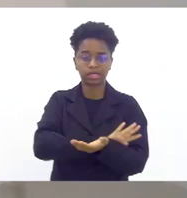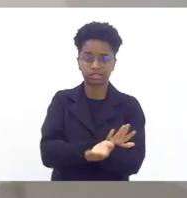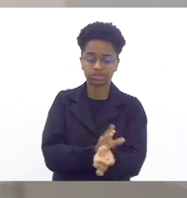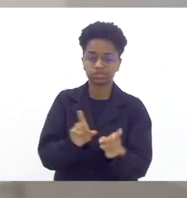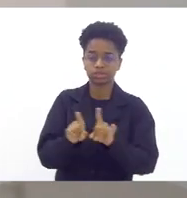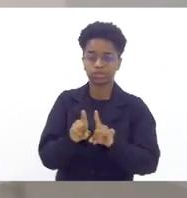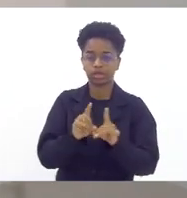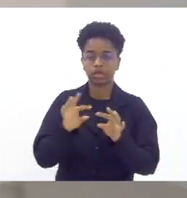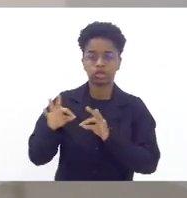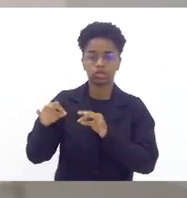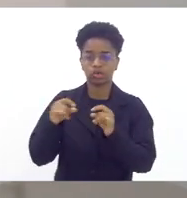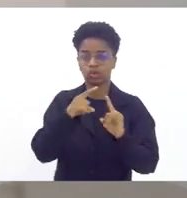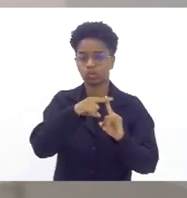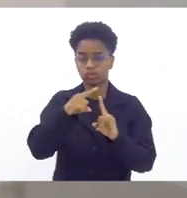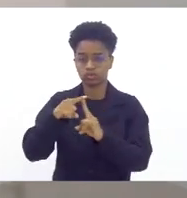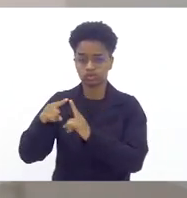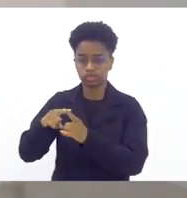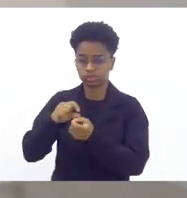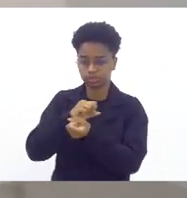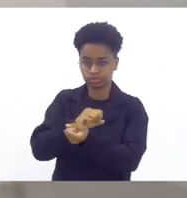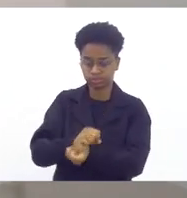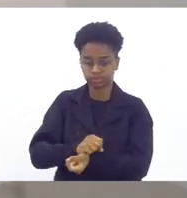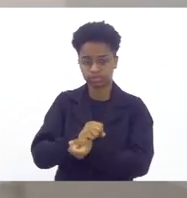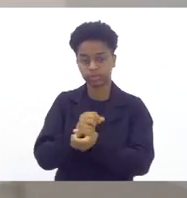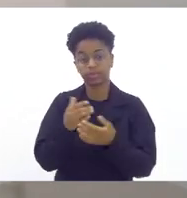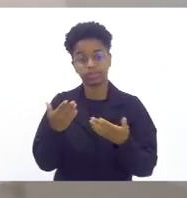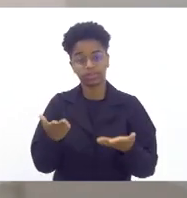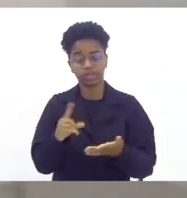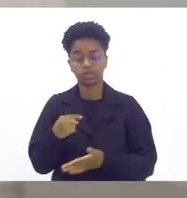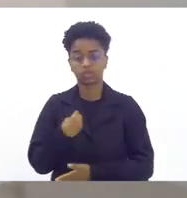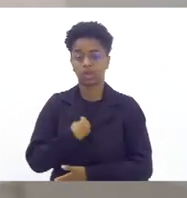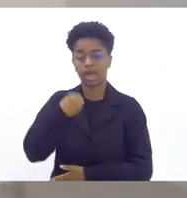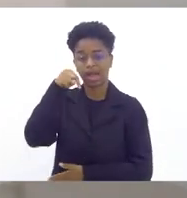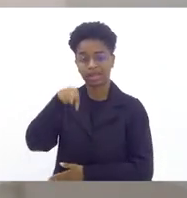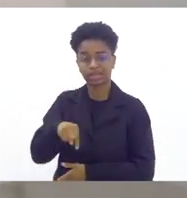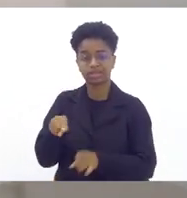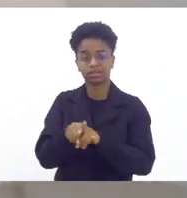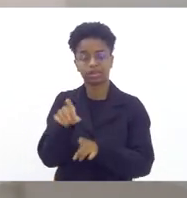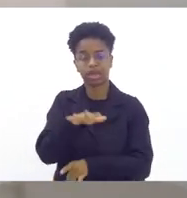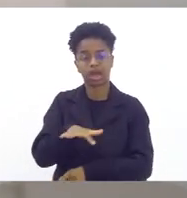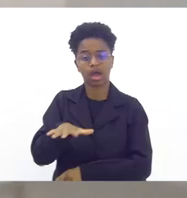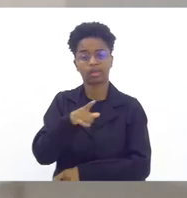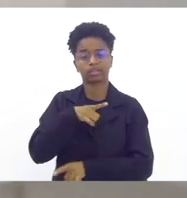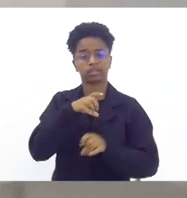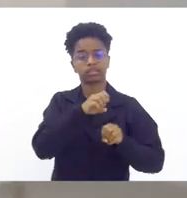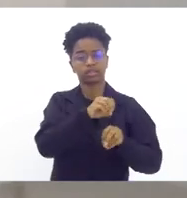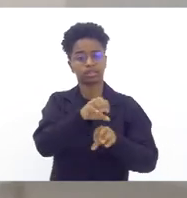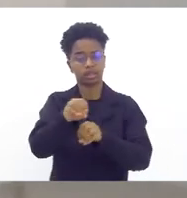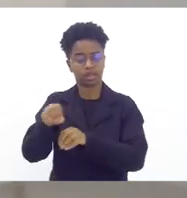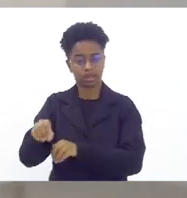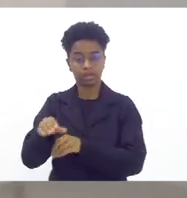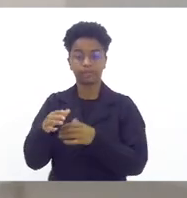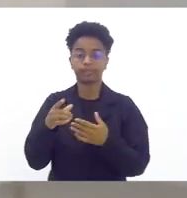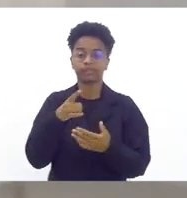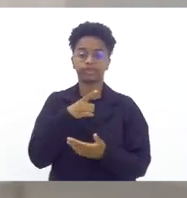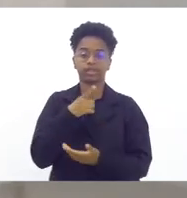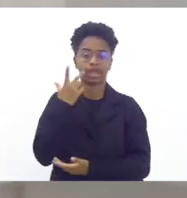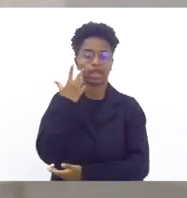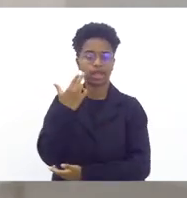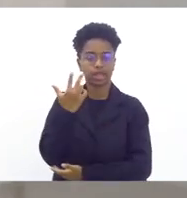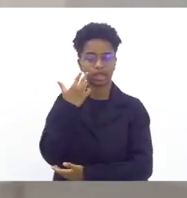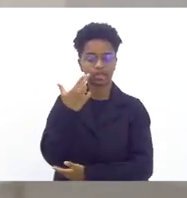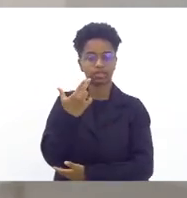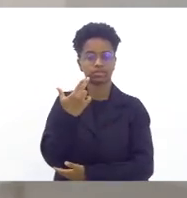forma de discriminação. nós estamos também aqui dentro de um ambiente de educadores. Nós, normalmente, temos como